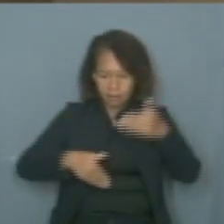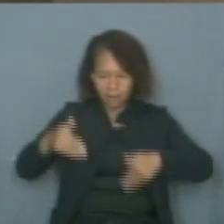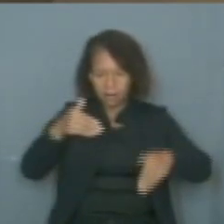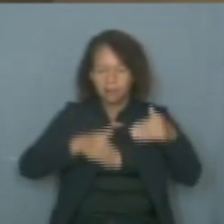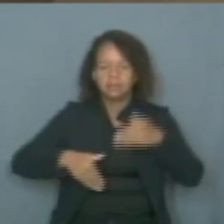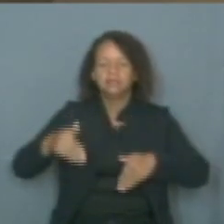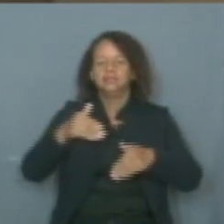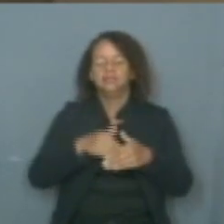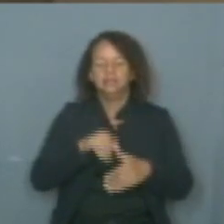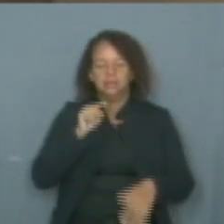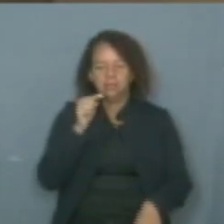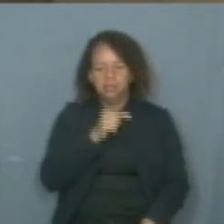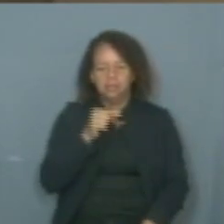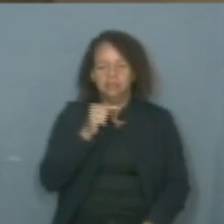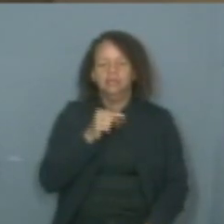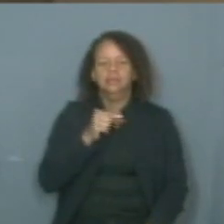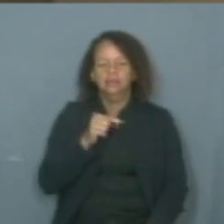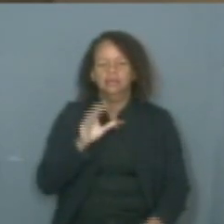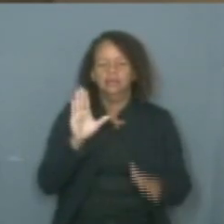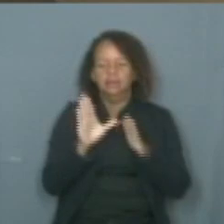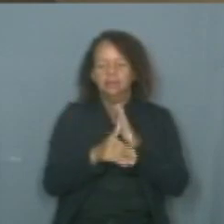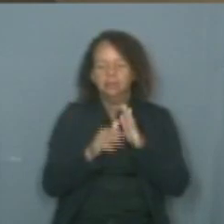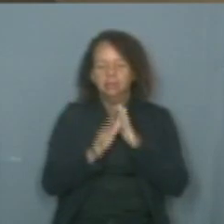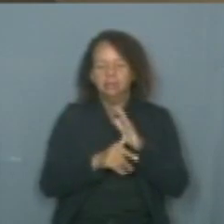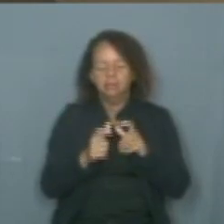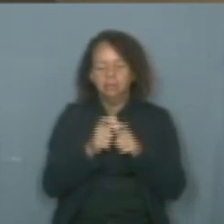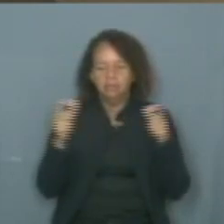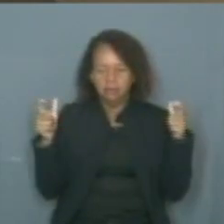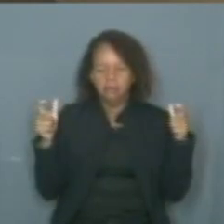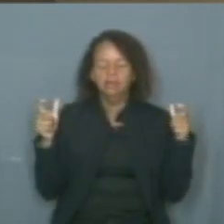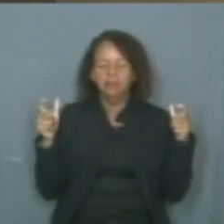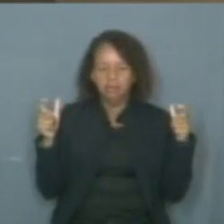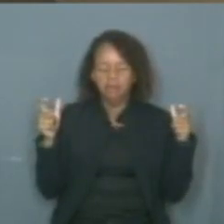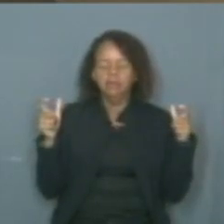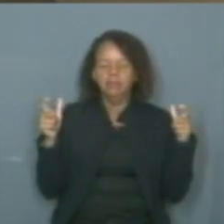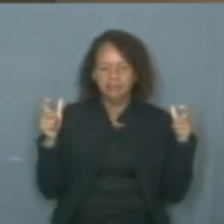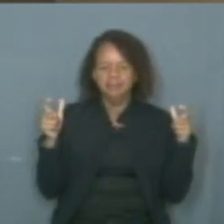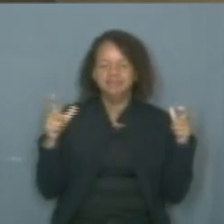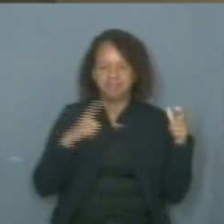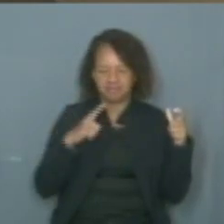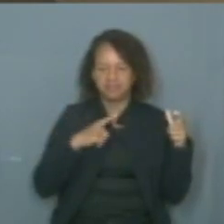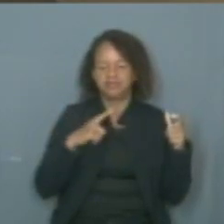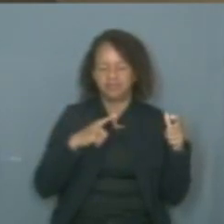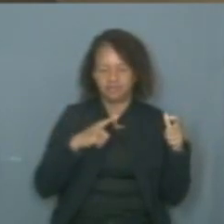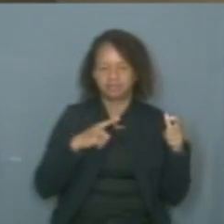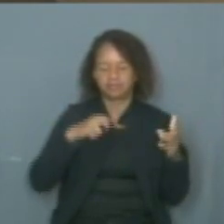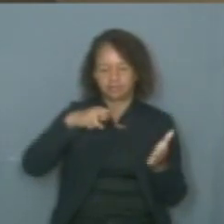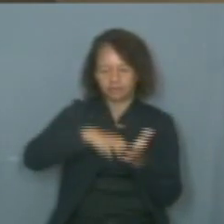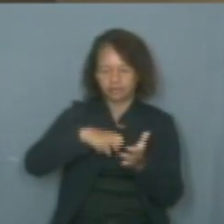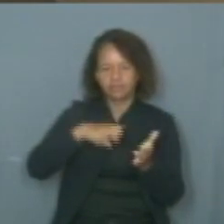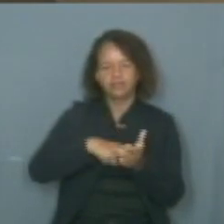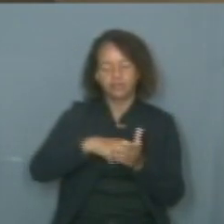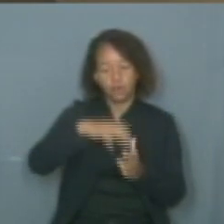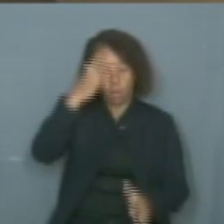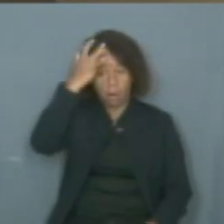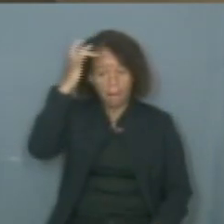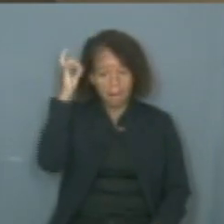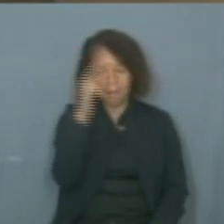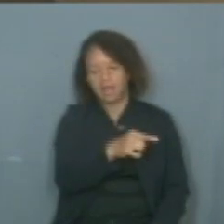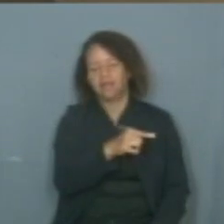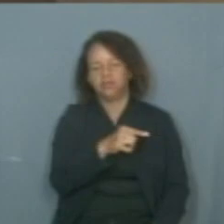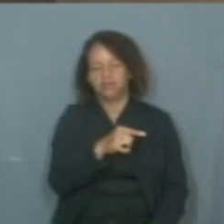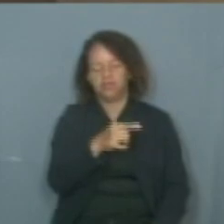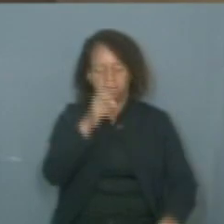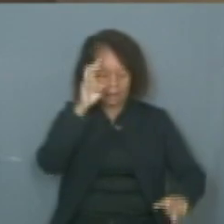participaram desse roubo, desse grande roubo, né, possam ser punidos, culpados e